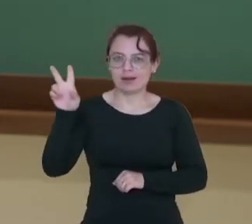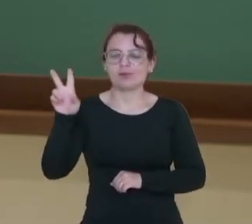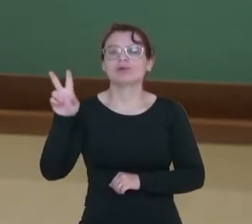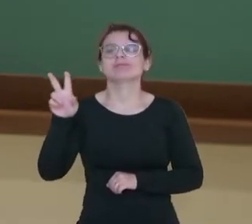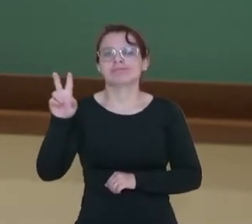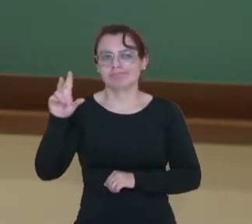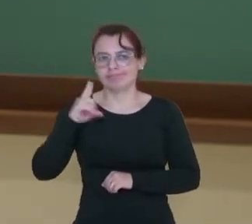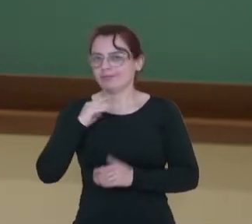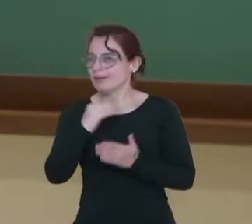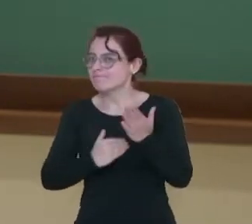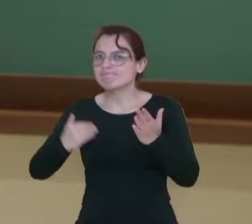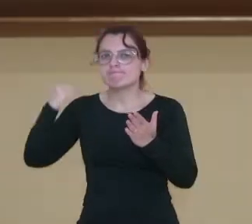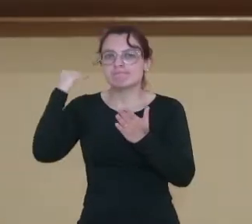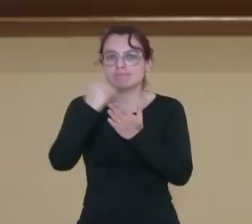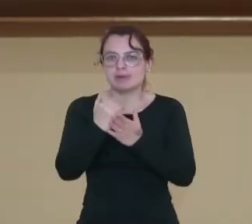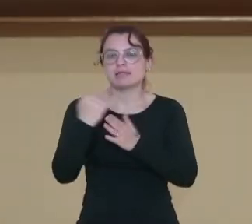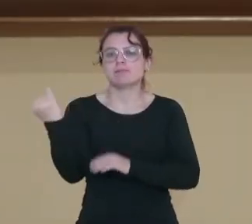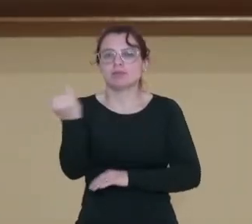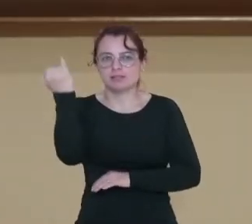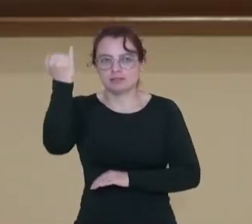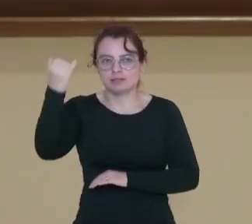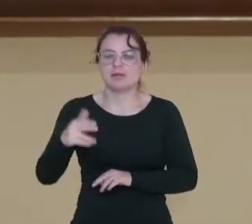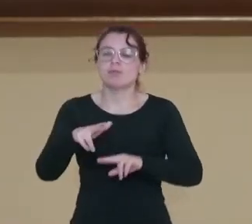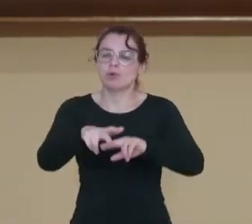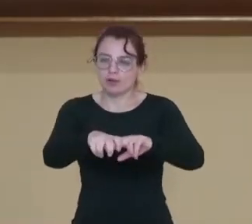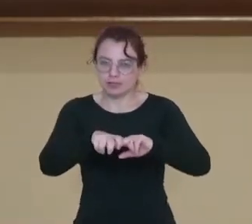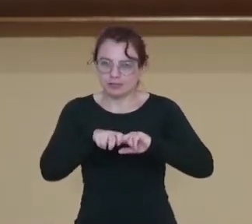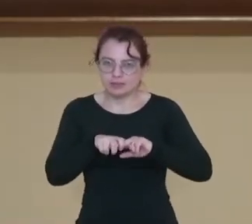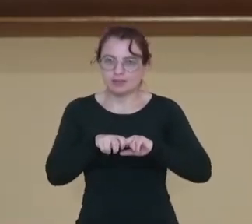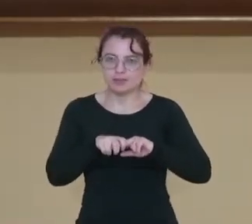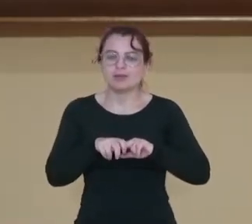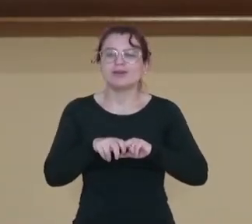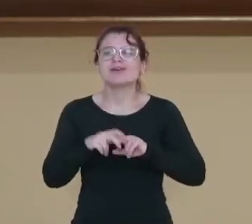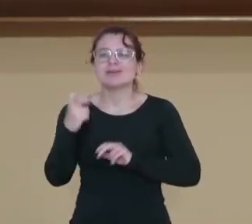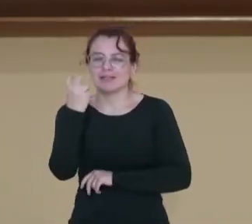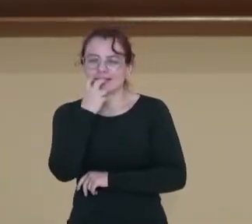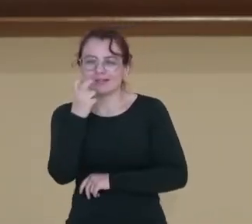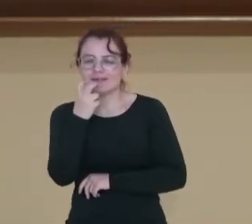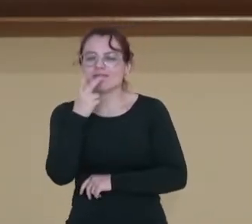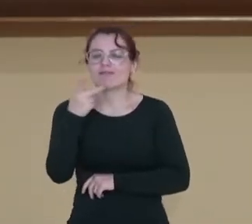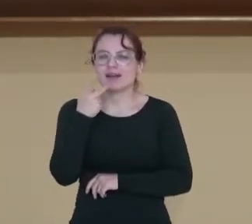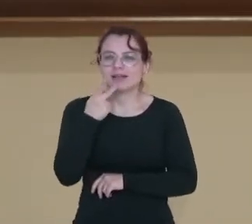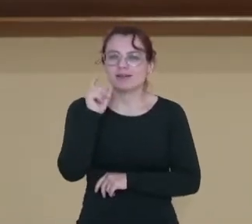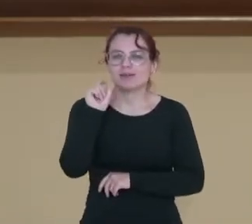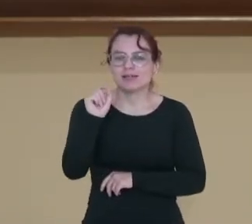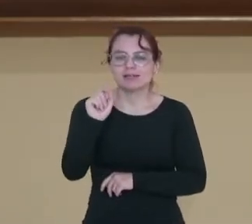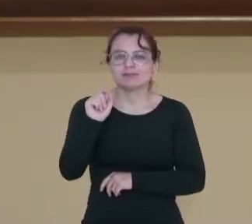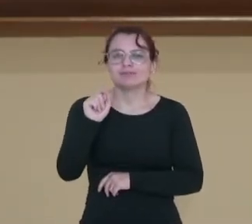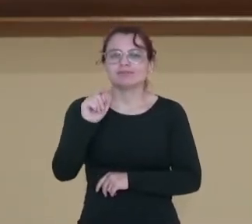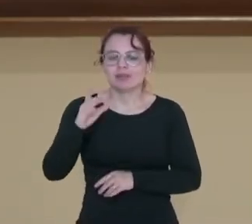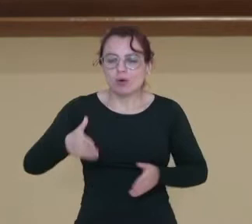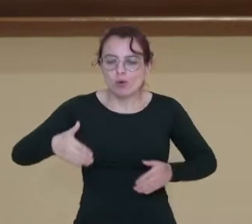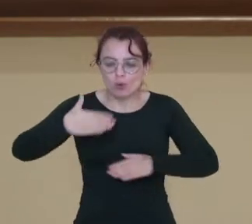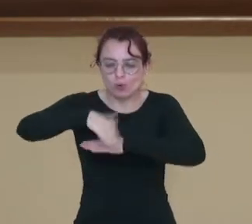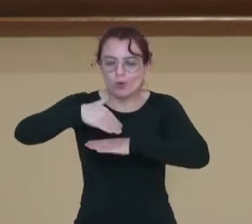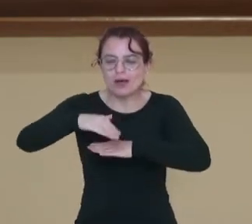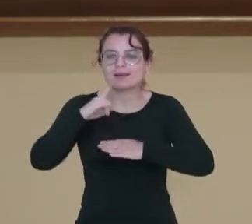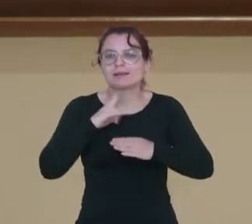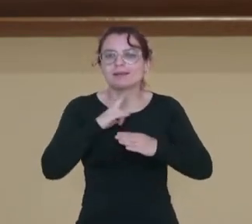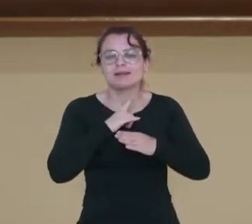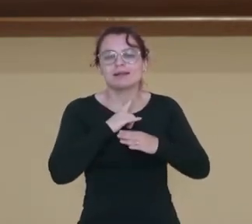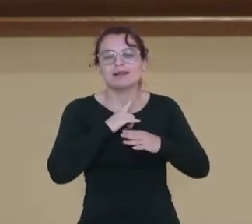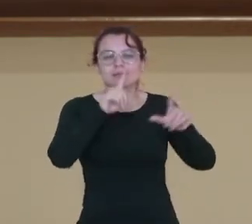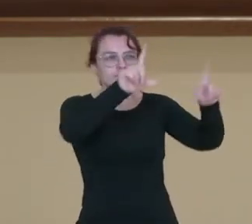conta muito mais do que a massa. É por isso que o Detran ele coloca placas nas rodovias dizendo